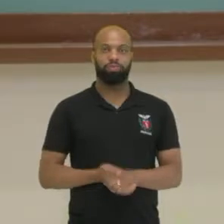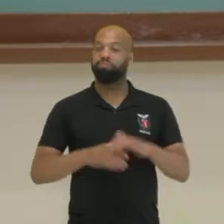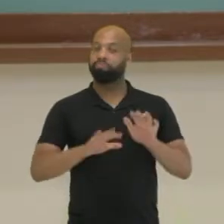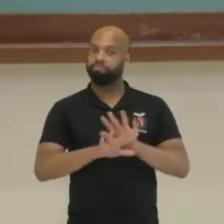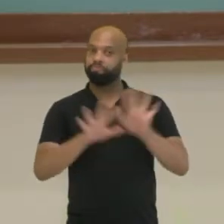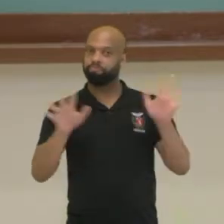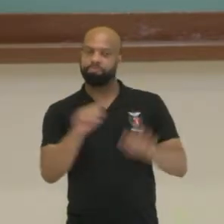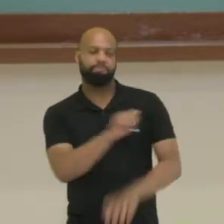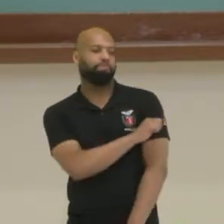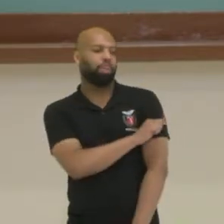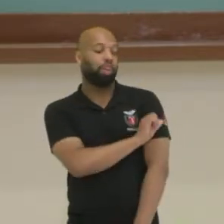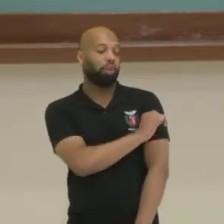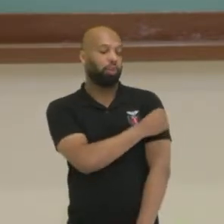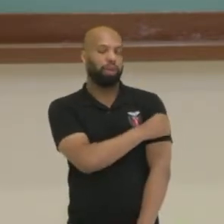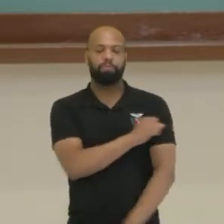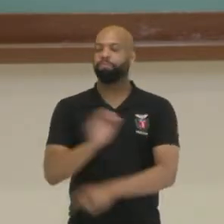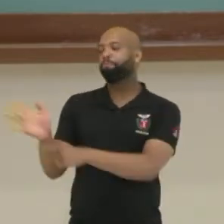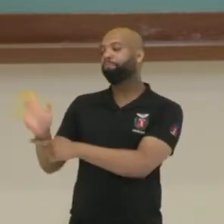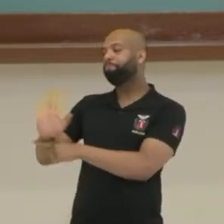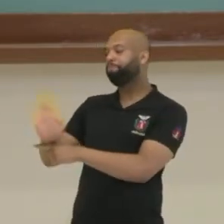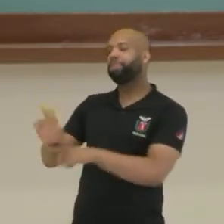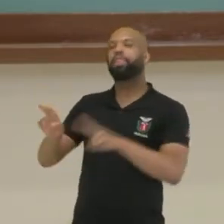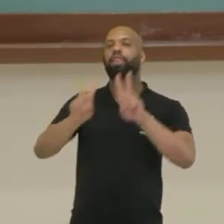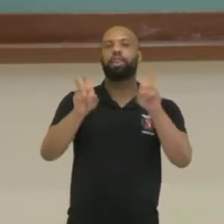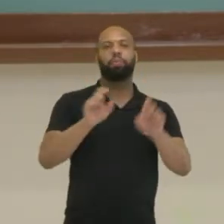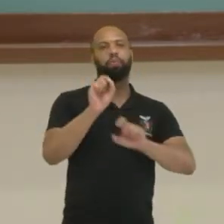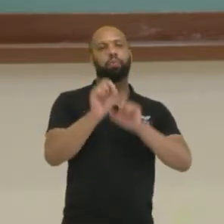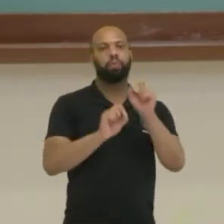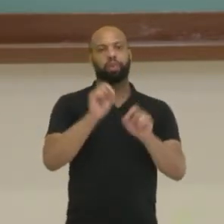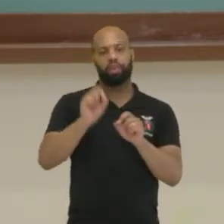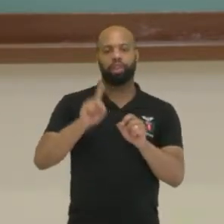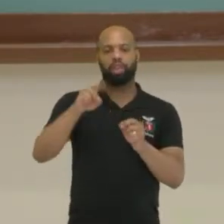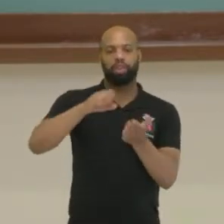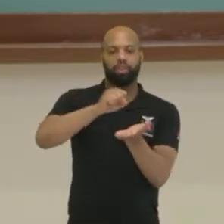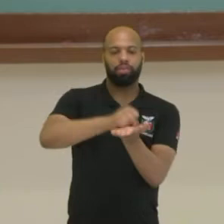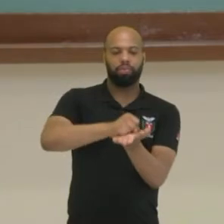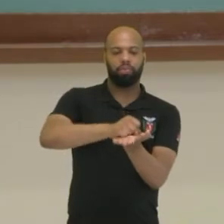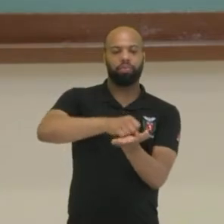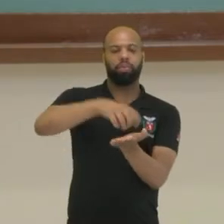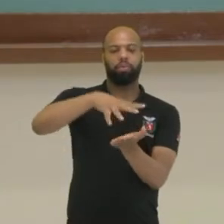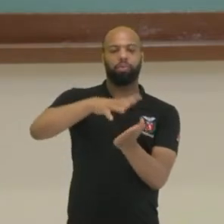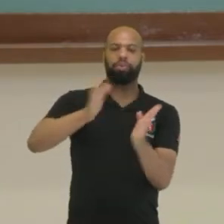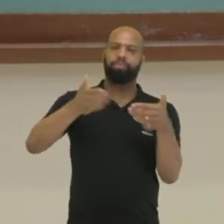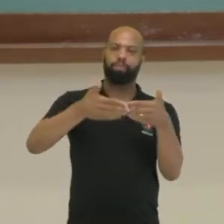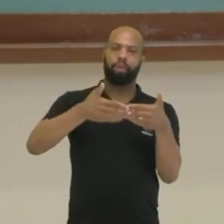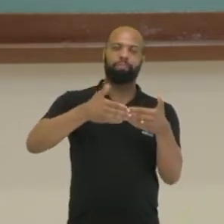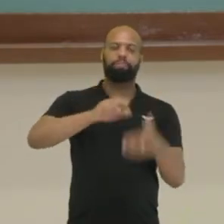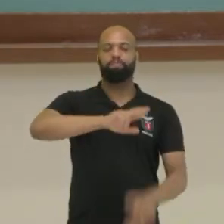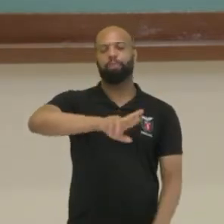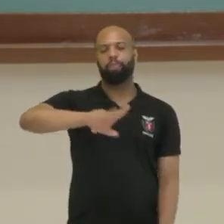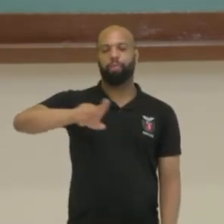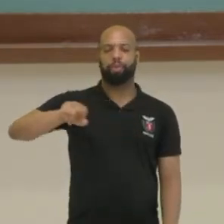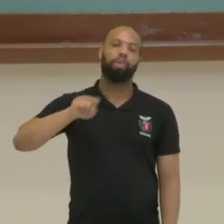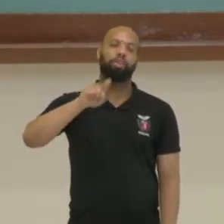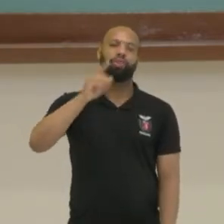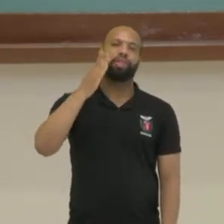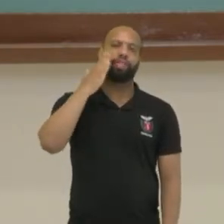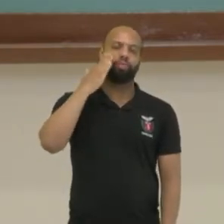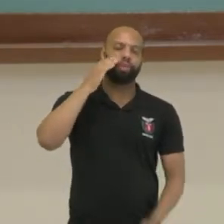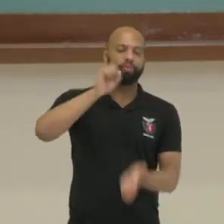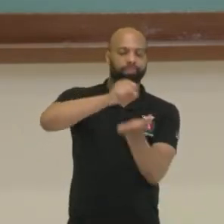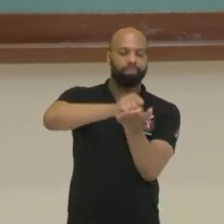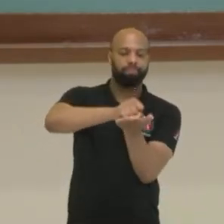Olá, estudantes do oitavo ano. Nesse vídeo vamos falar sobre polígonos. Você sabia que os polígonos são